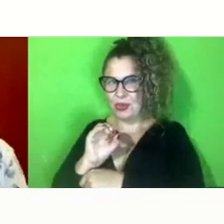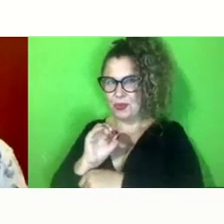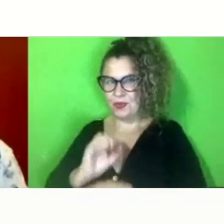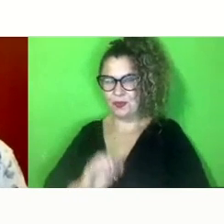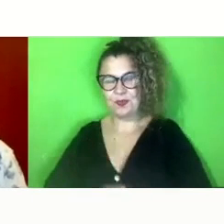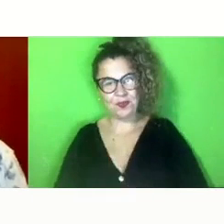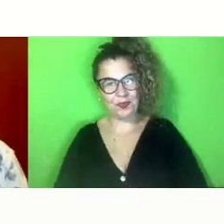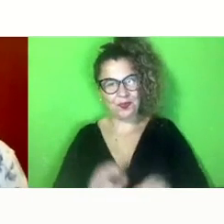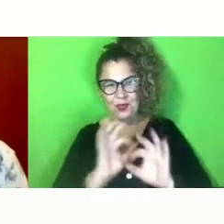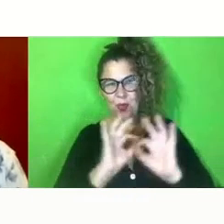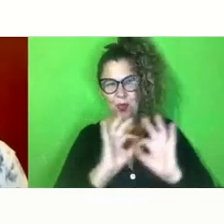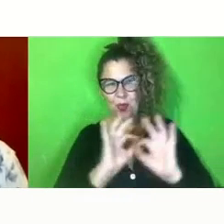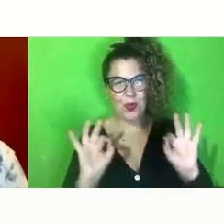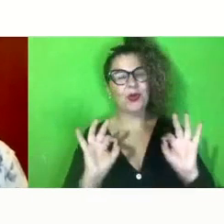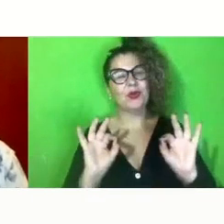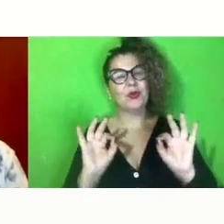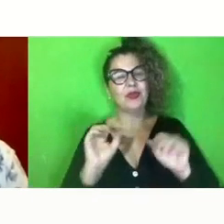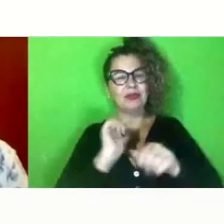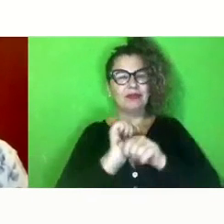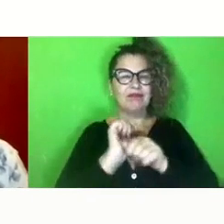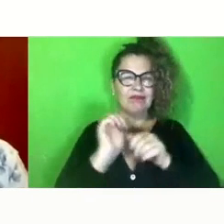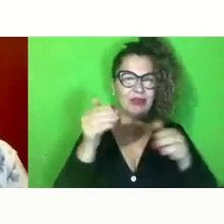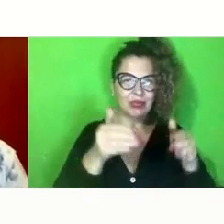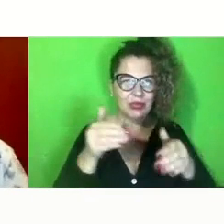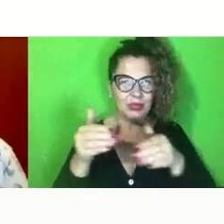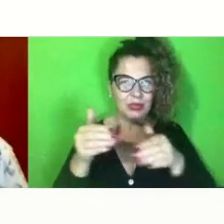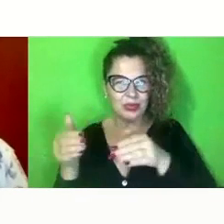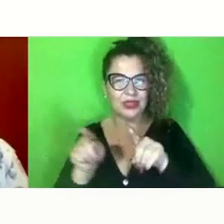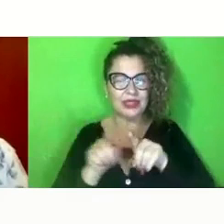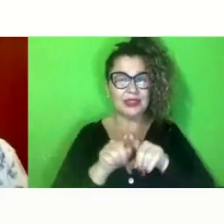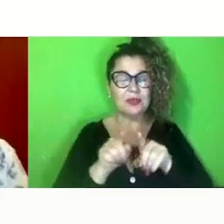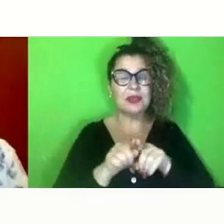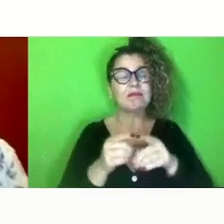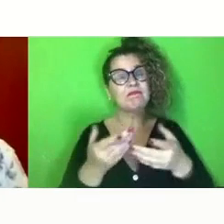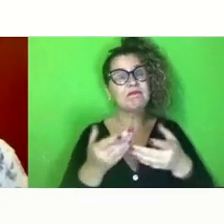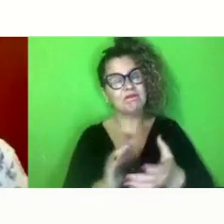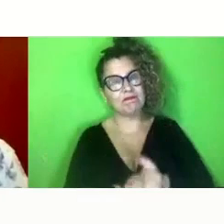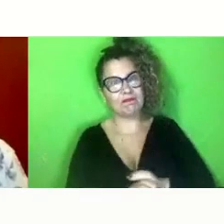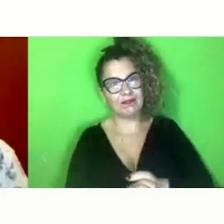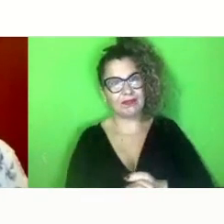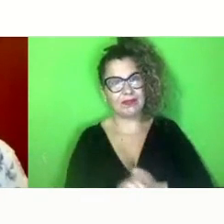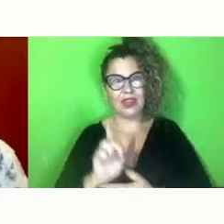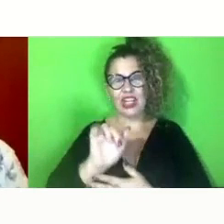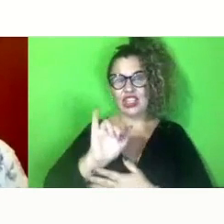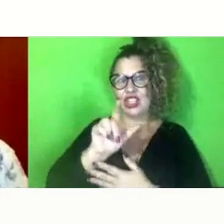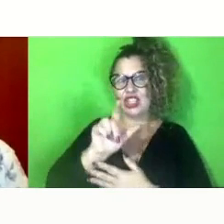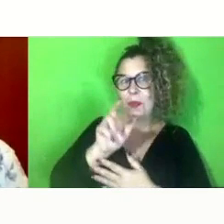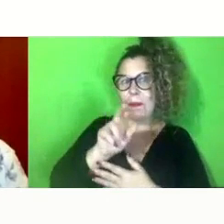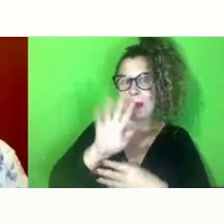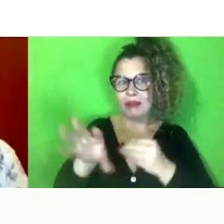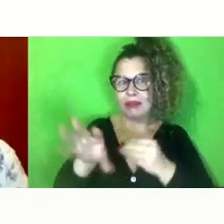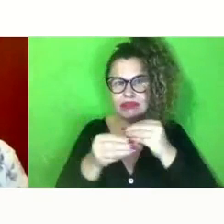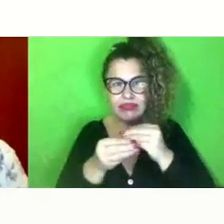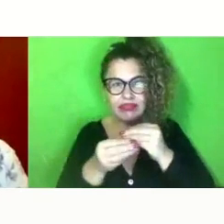Ótimo. Daniela retornou. Gilmar, você gostaria então de retomar a sua fala?